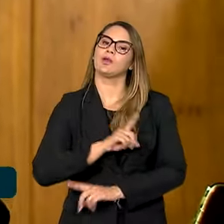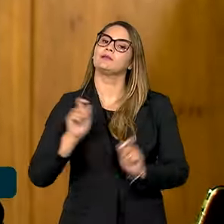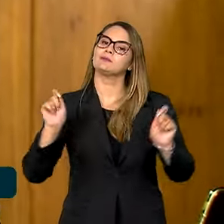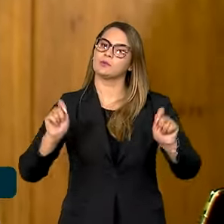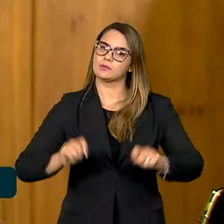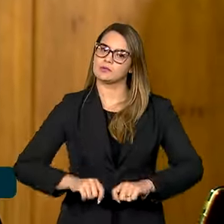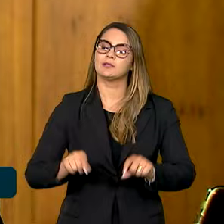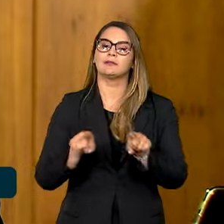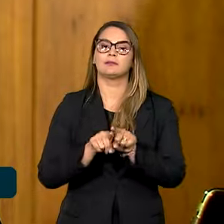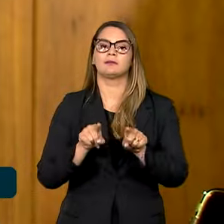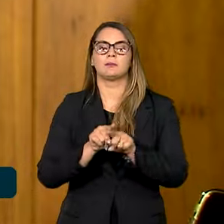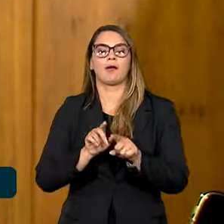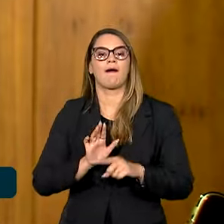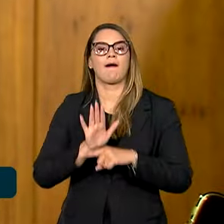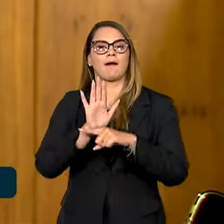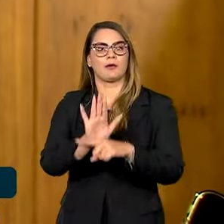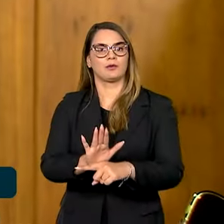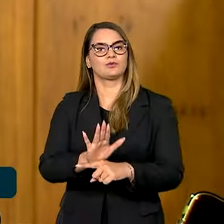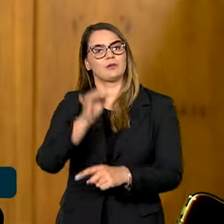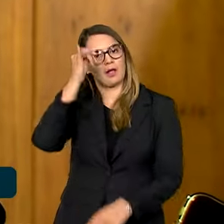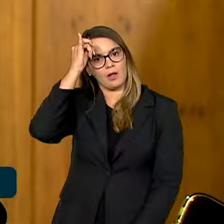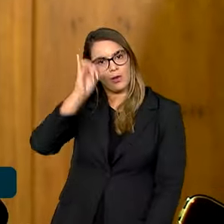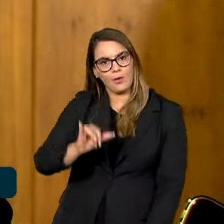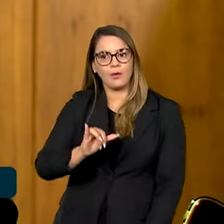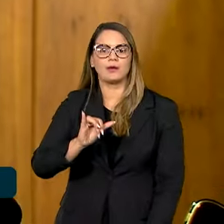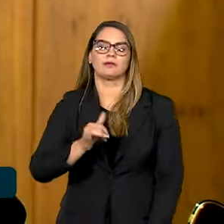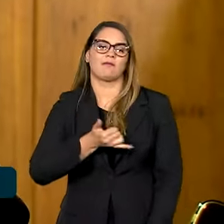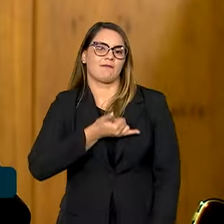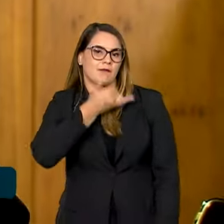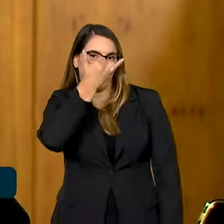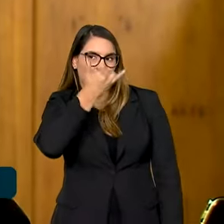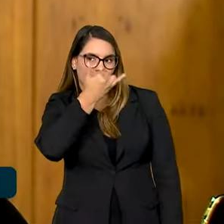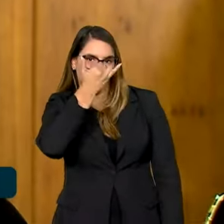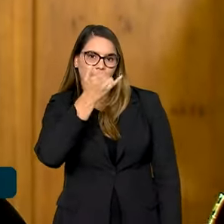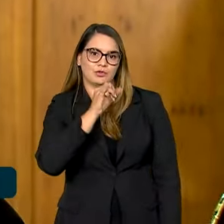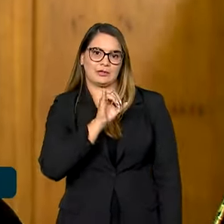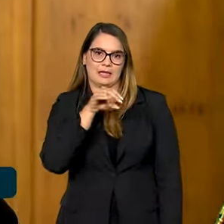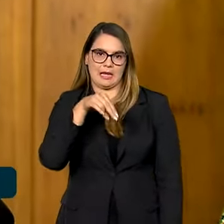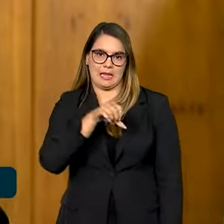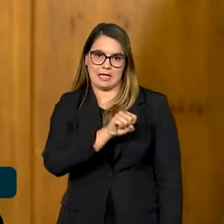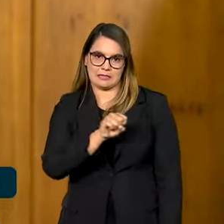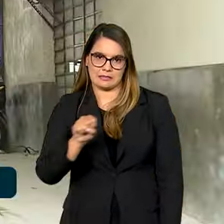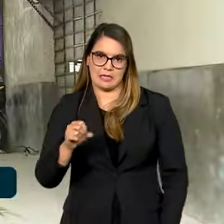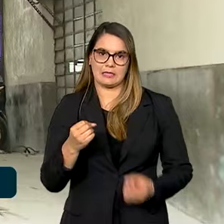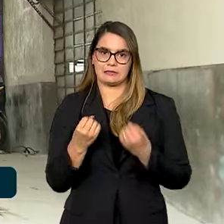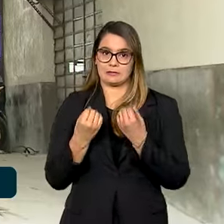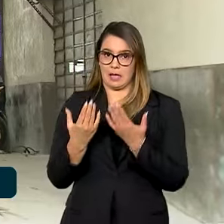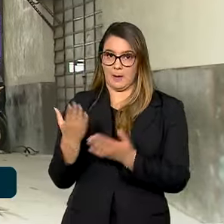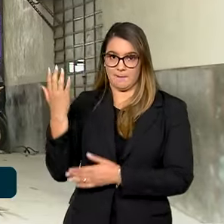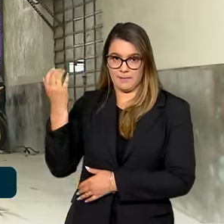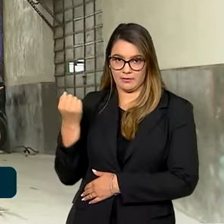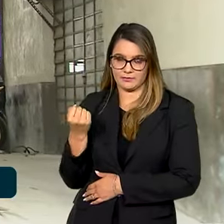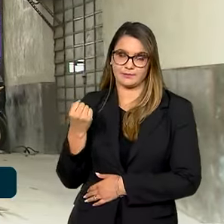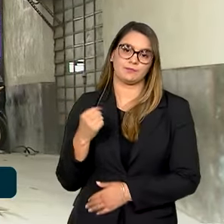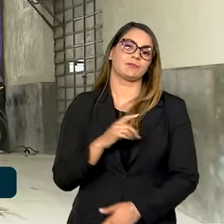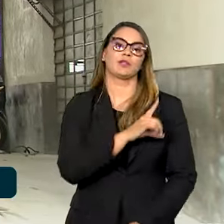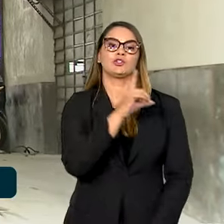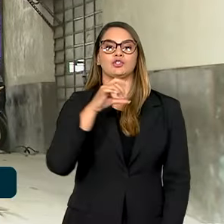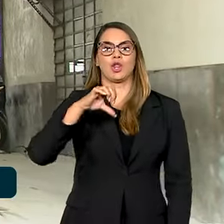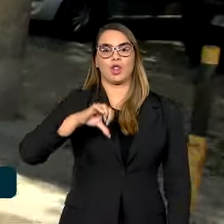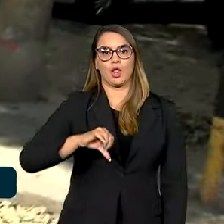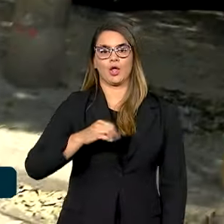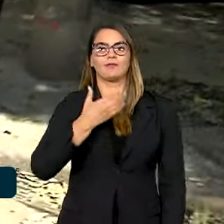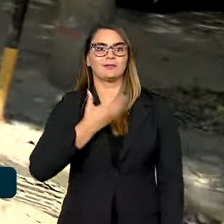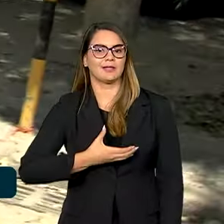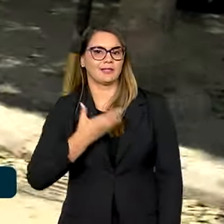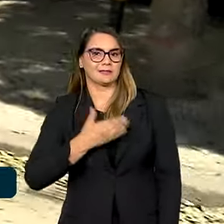possa ir também contribuir para prevenir fraudes no INSS, na concessão de benefícios. 9 de dezembro foi escolhido como